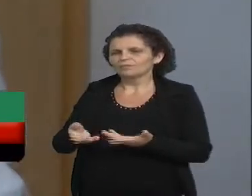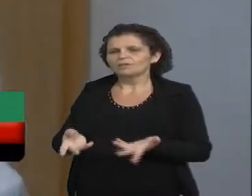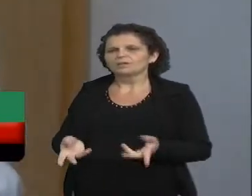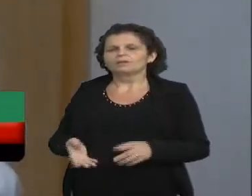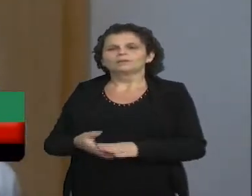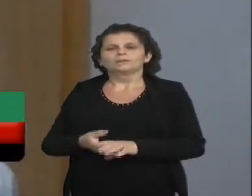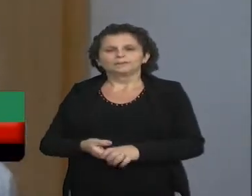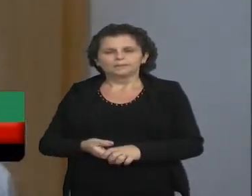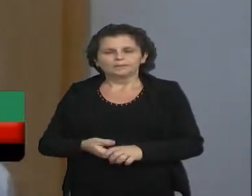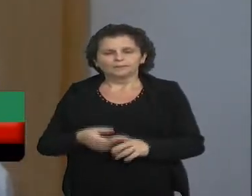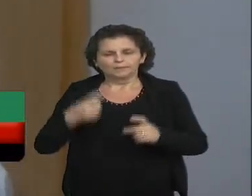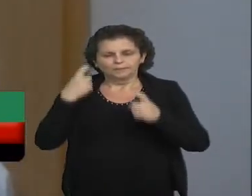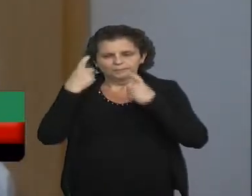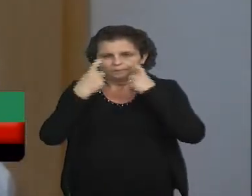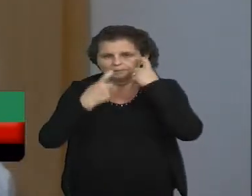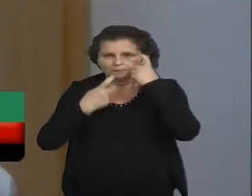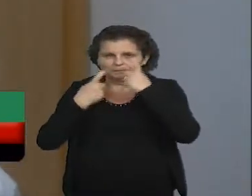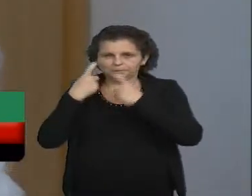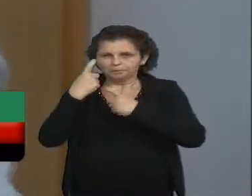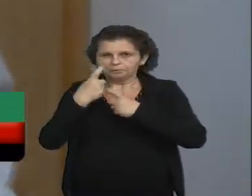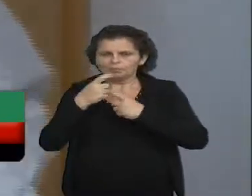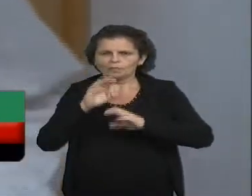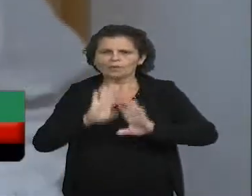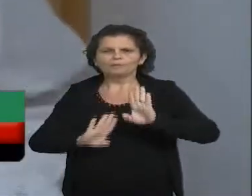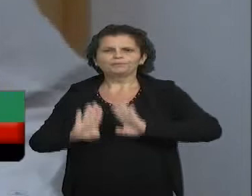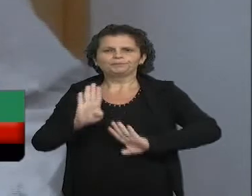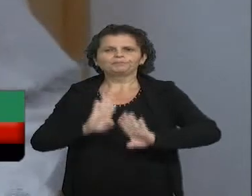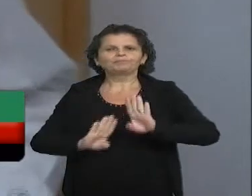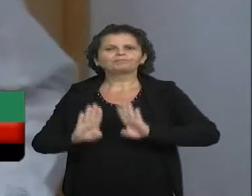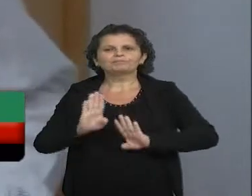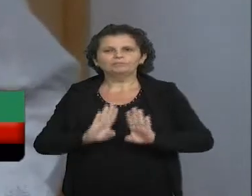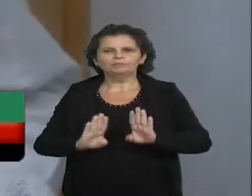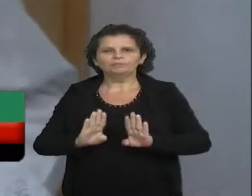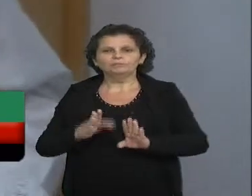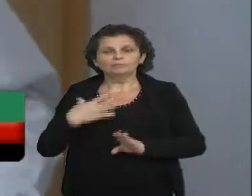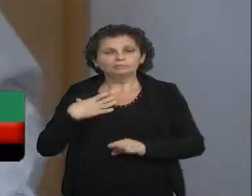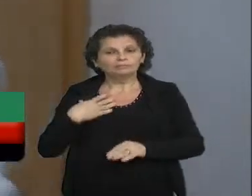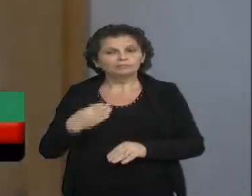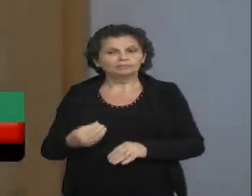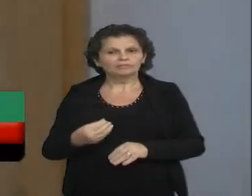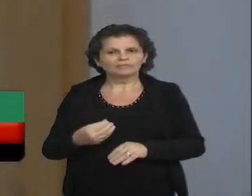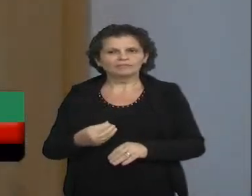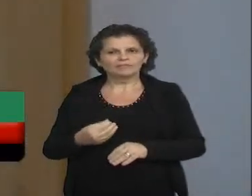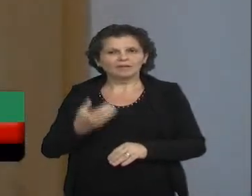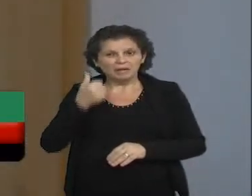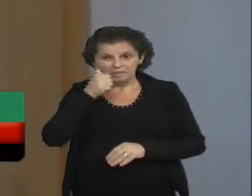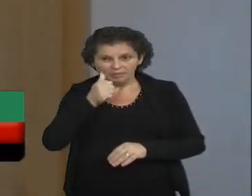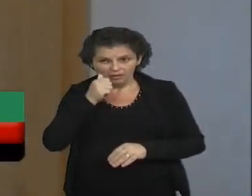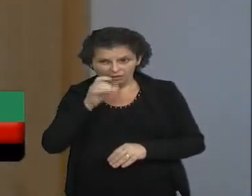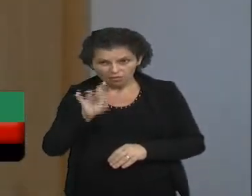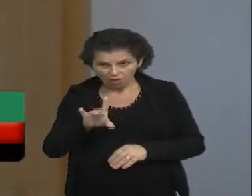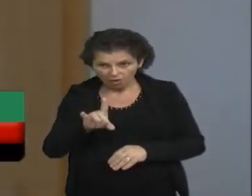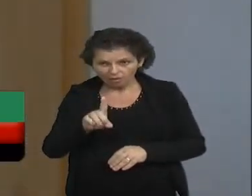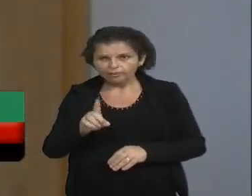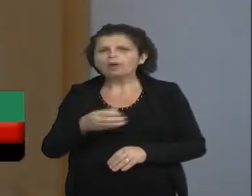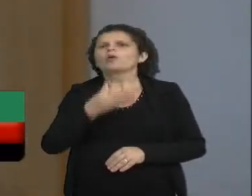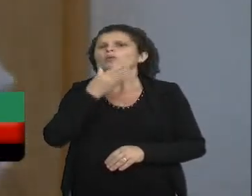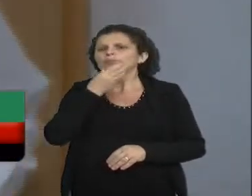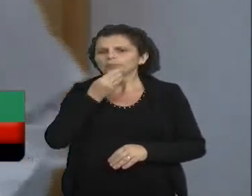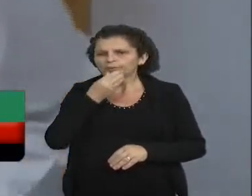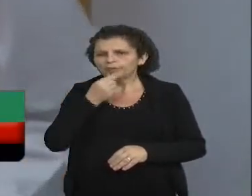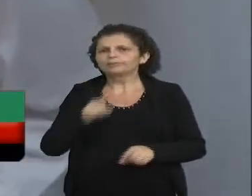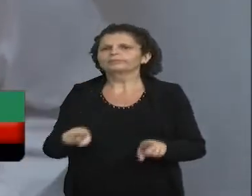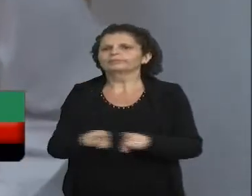preocupado. E cuidar das crianças nossas, dos nossos filhos. E não são só as meninas, não. Os meninos